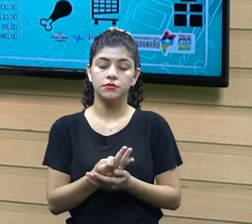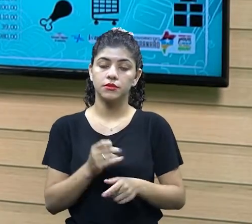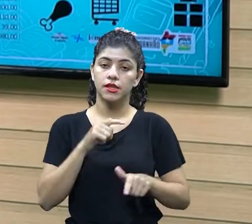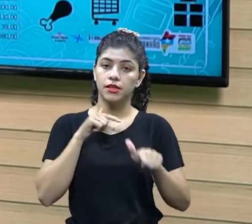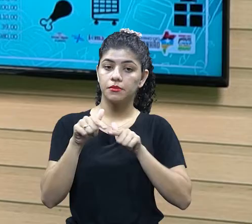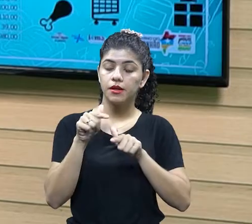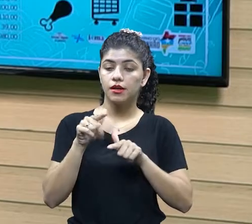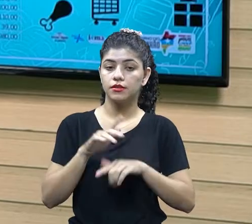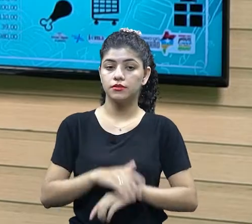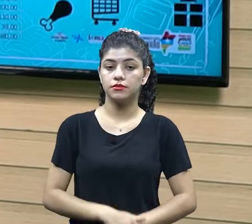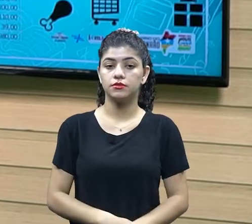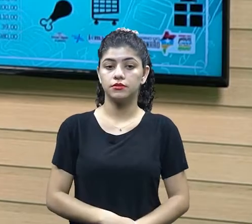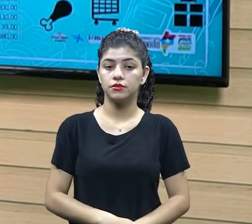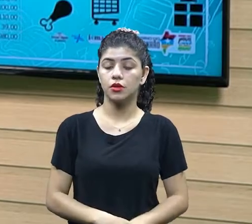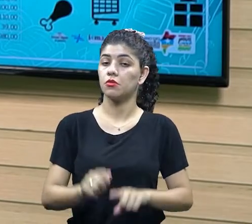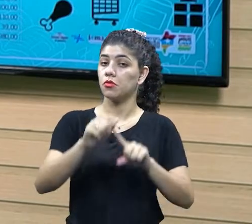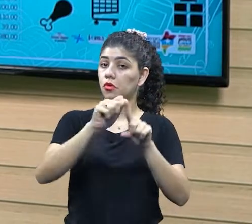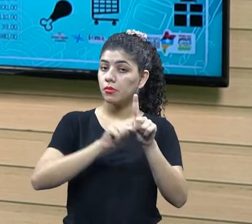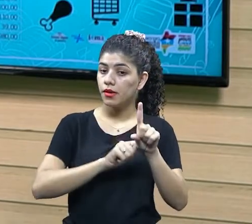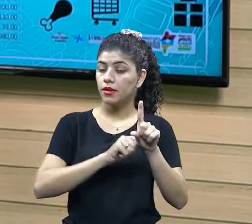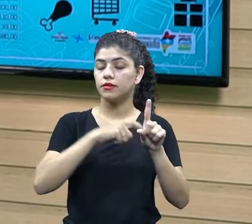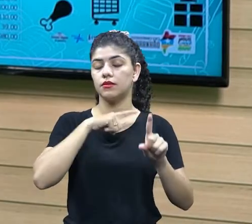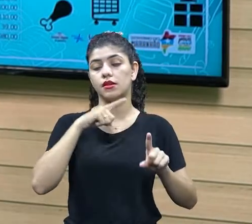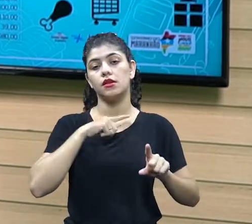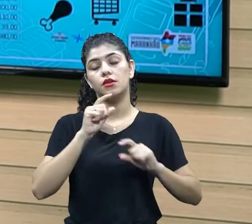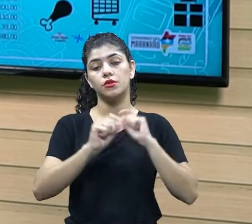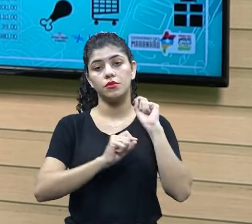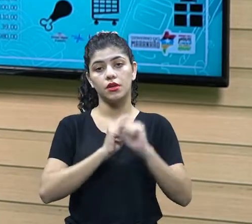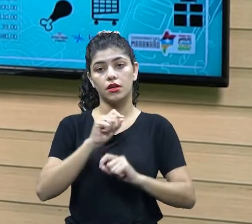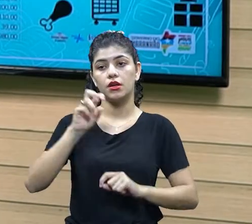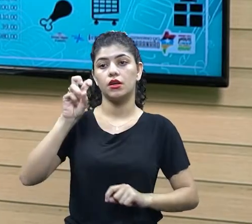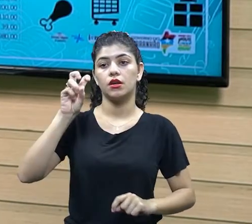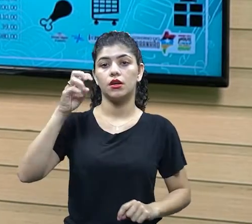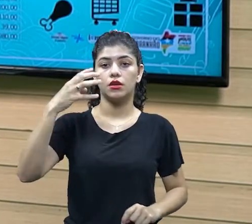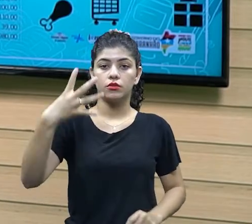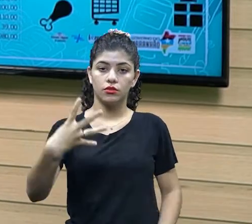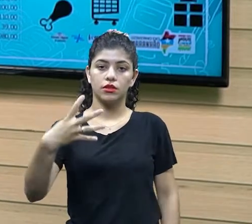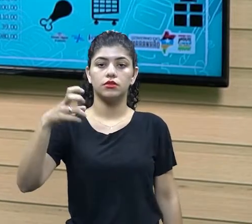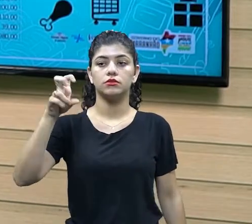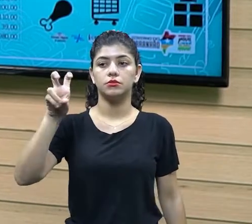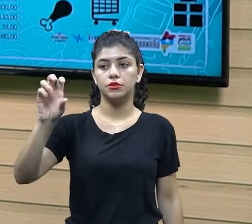em média, todo mês ele fatura R$